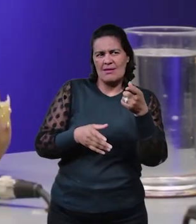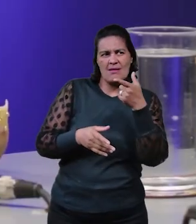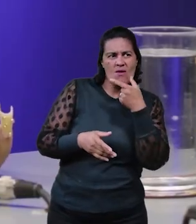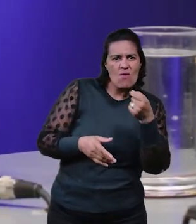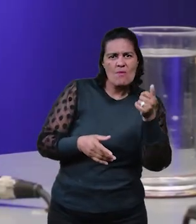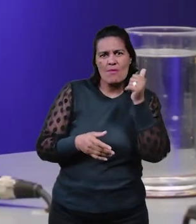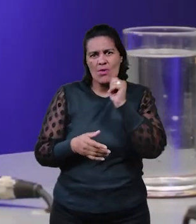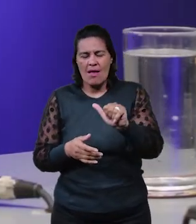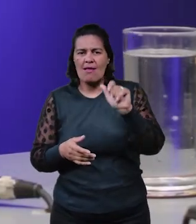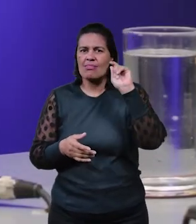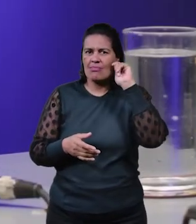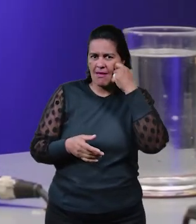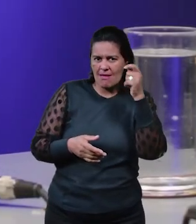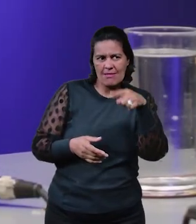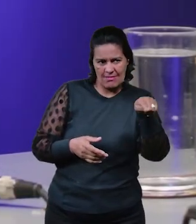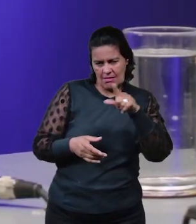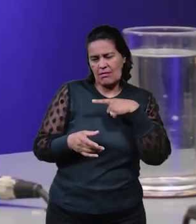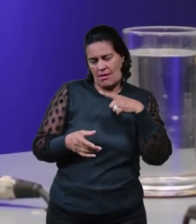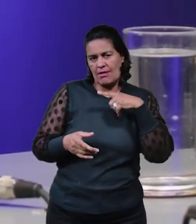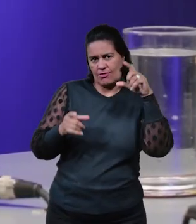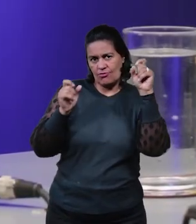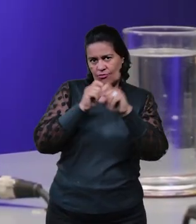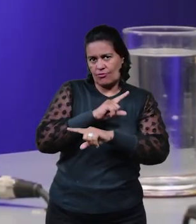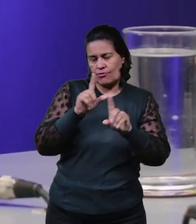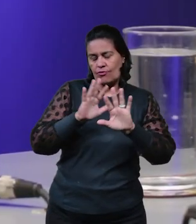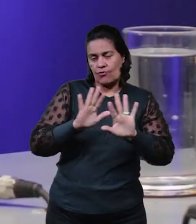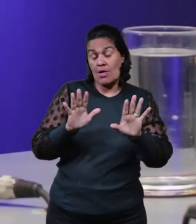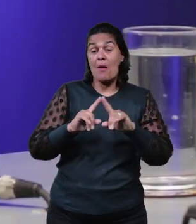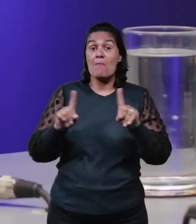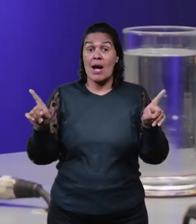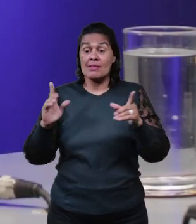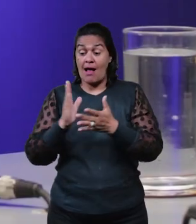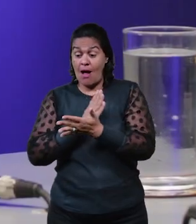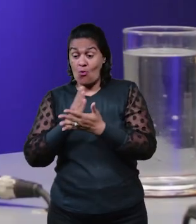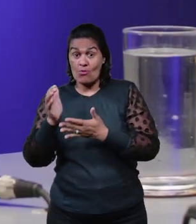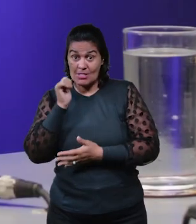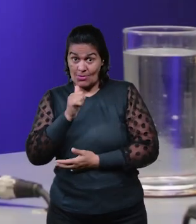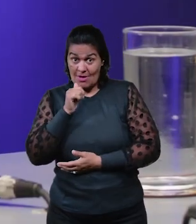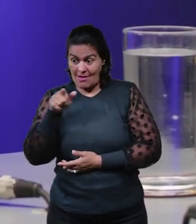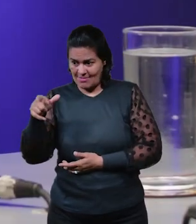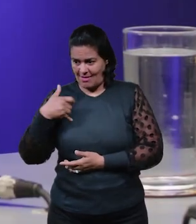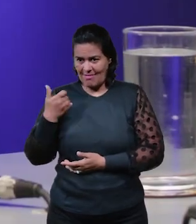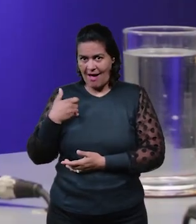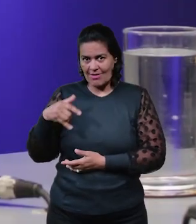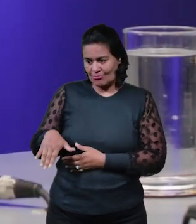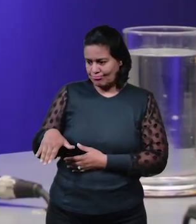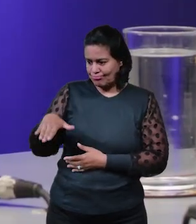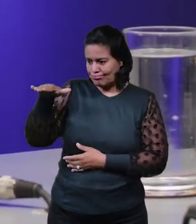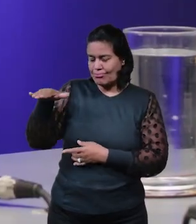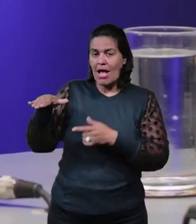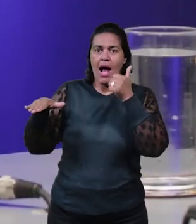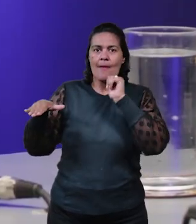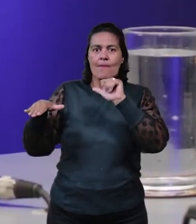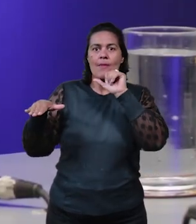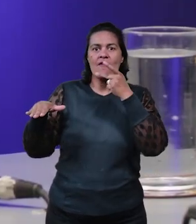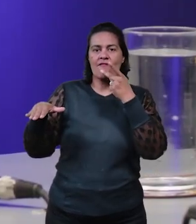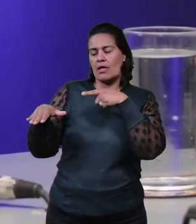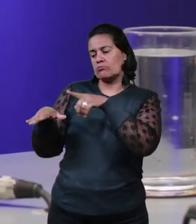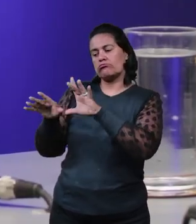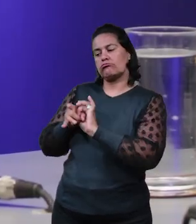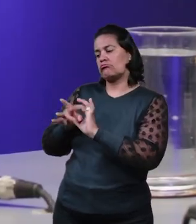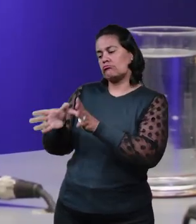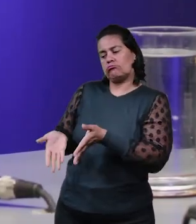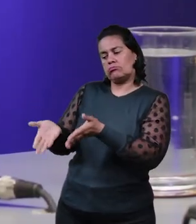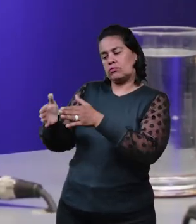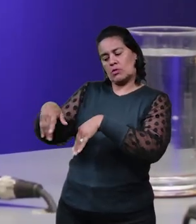e homens negros, mas nós meninas tem uma certa idade em que a mãe simplesmente fala, olha, agora você tá por conta própria. E